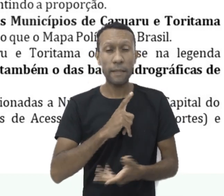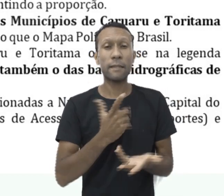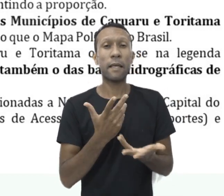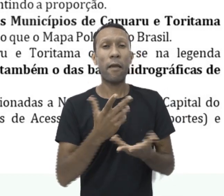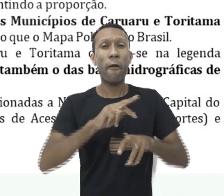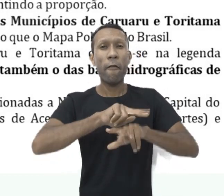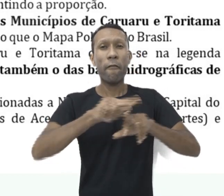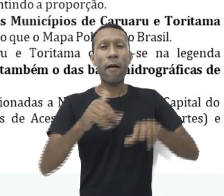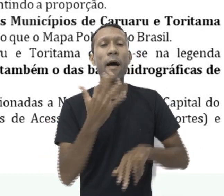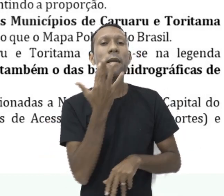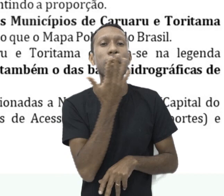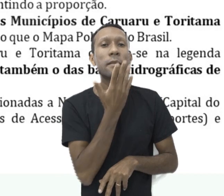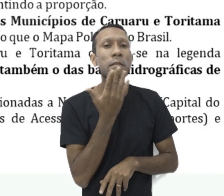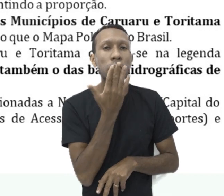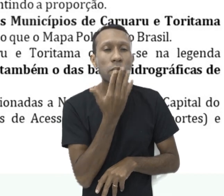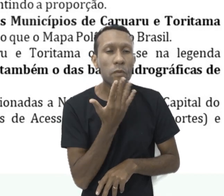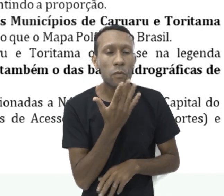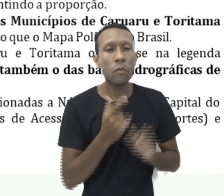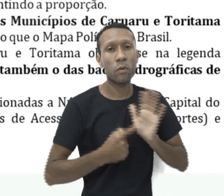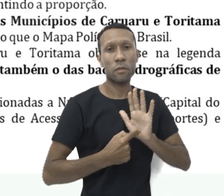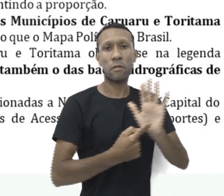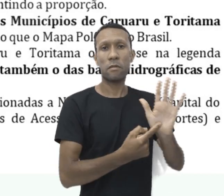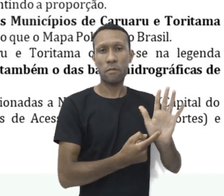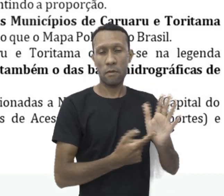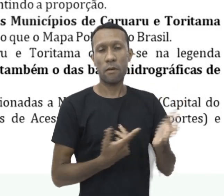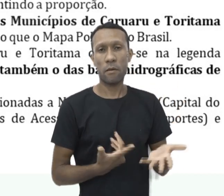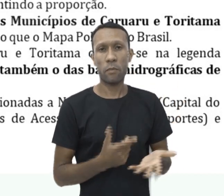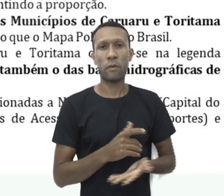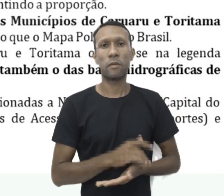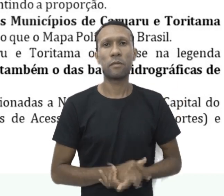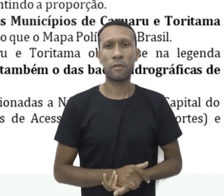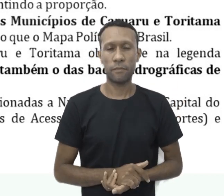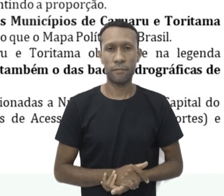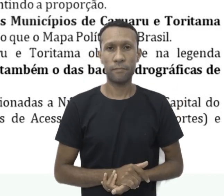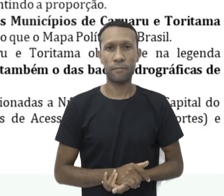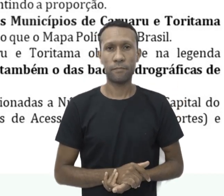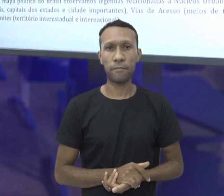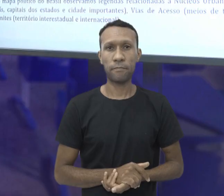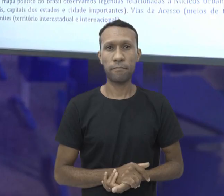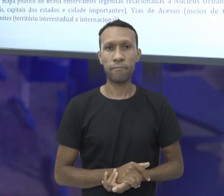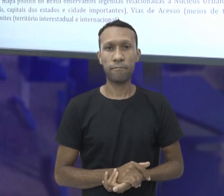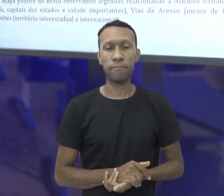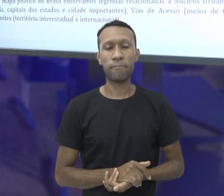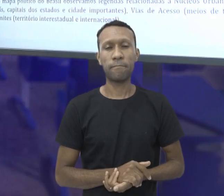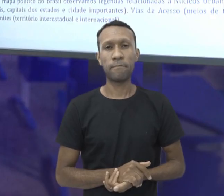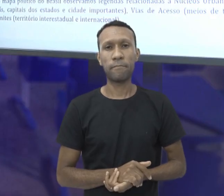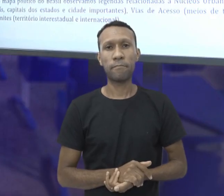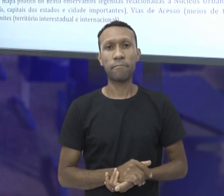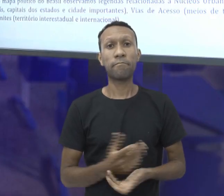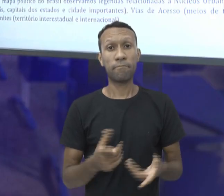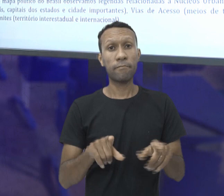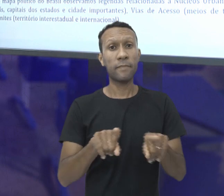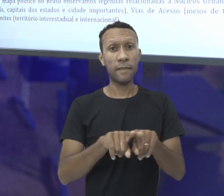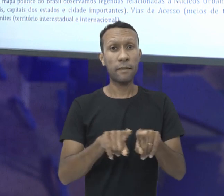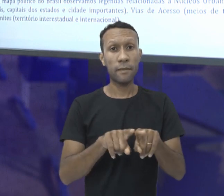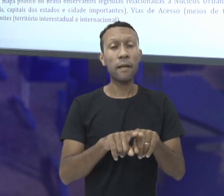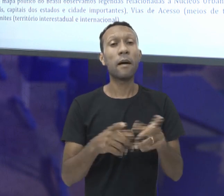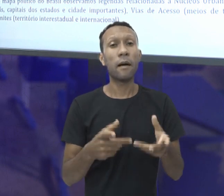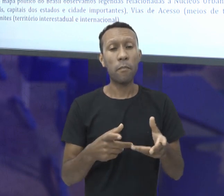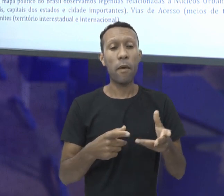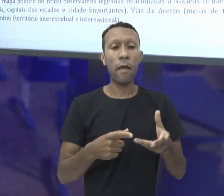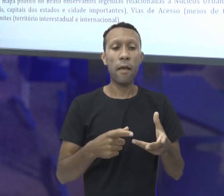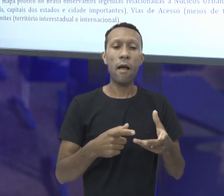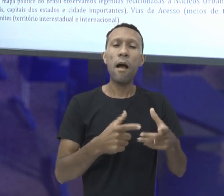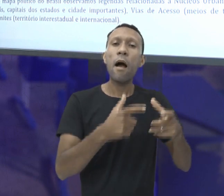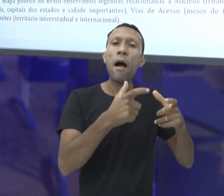território do município e também nas bacias hidrográficas do município de Pernambuco. Isso. Também no mapa